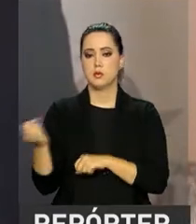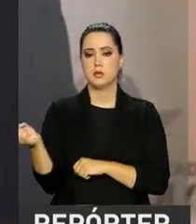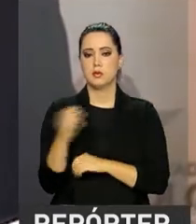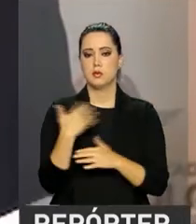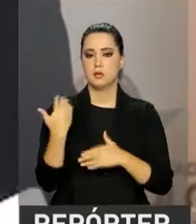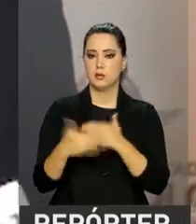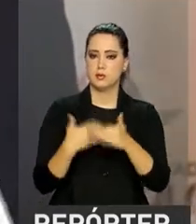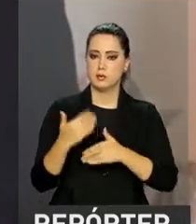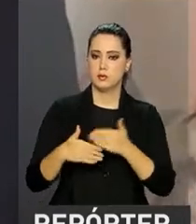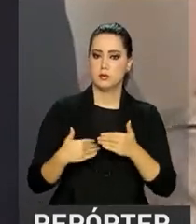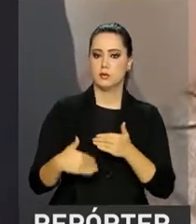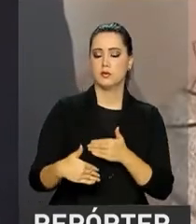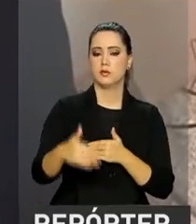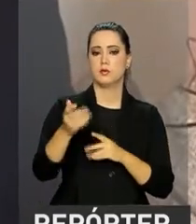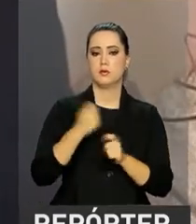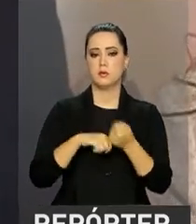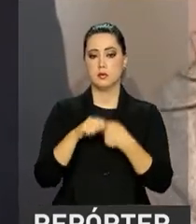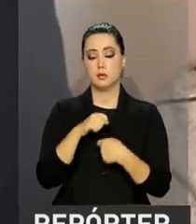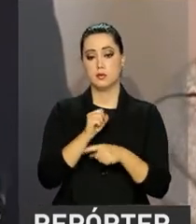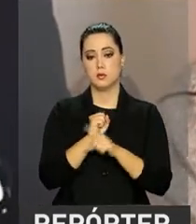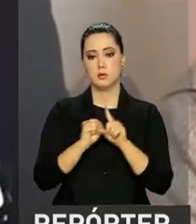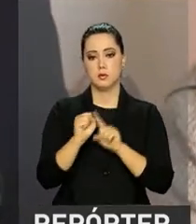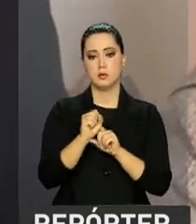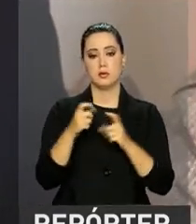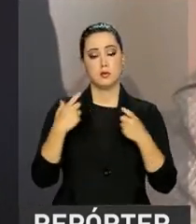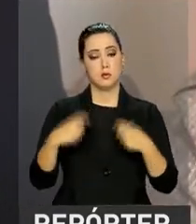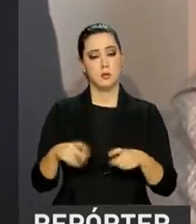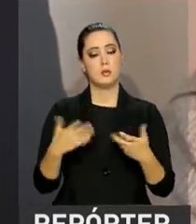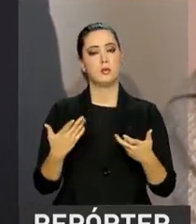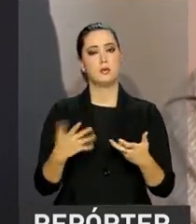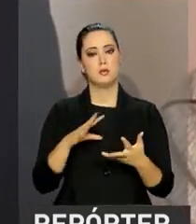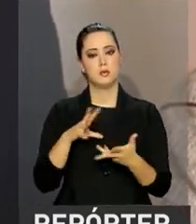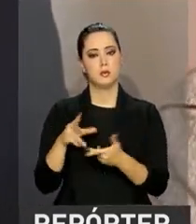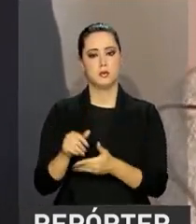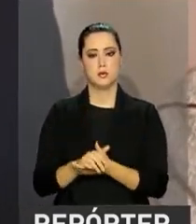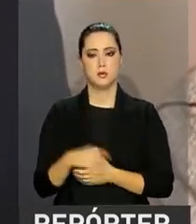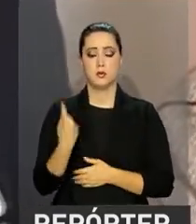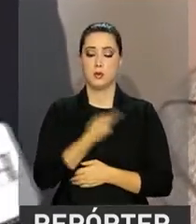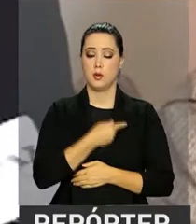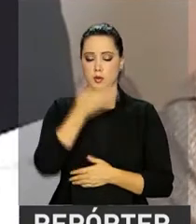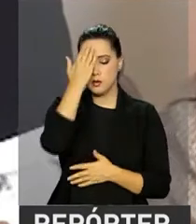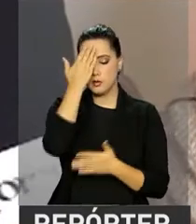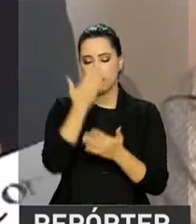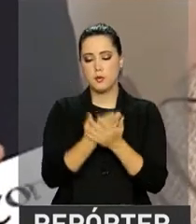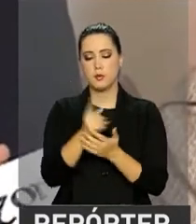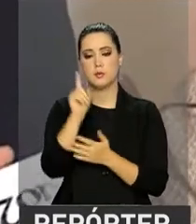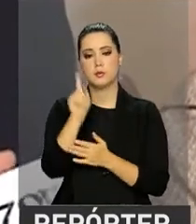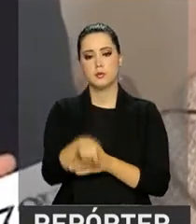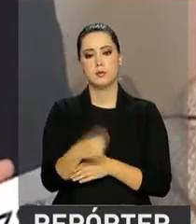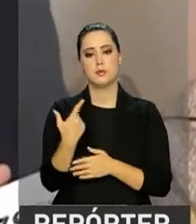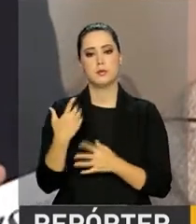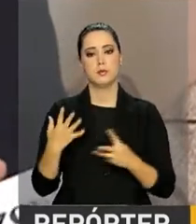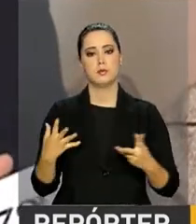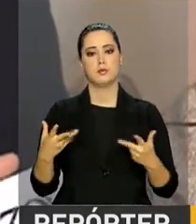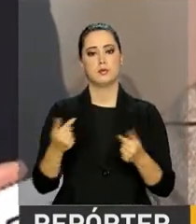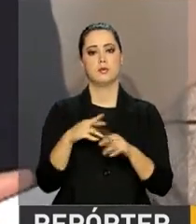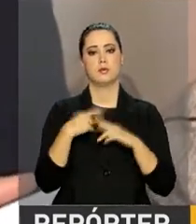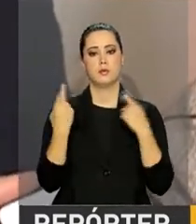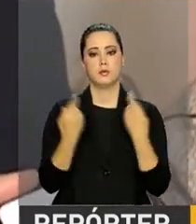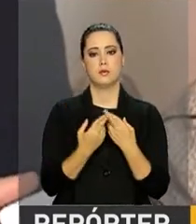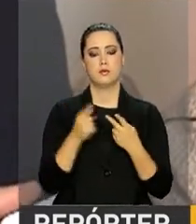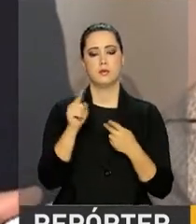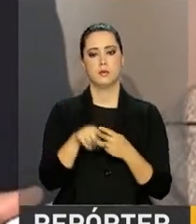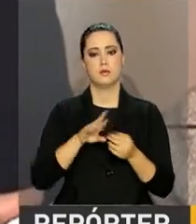desenvolvimento econômico e social para esta região do planeta estamos seguros que estava cerona e citou a reunion